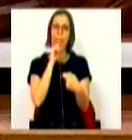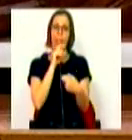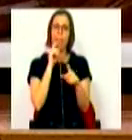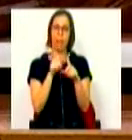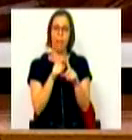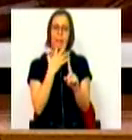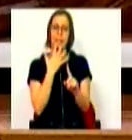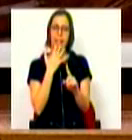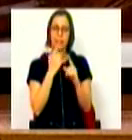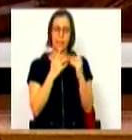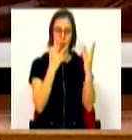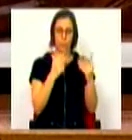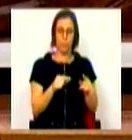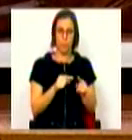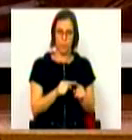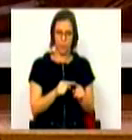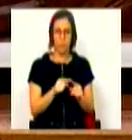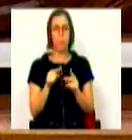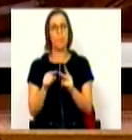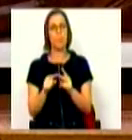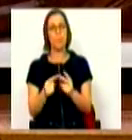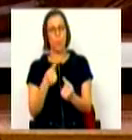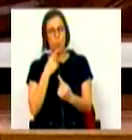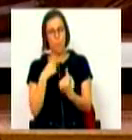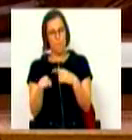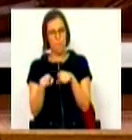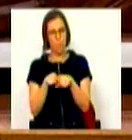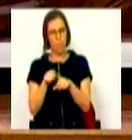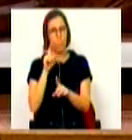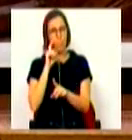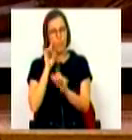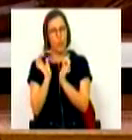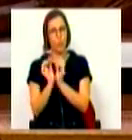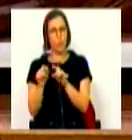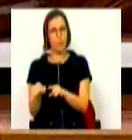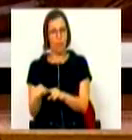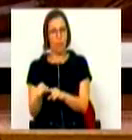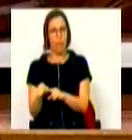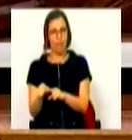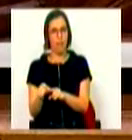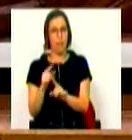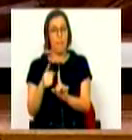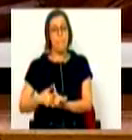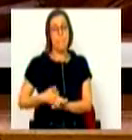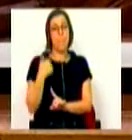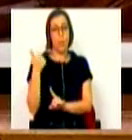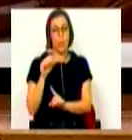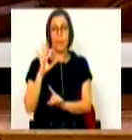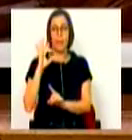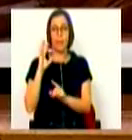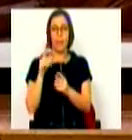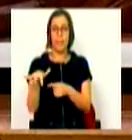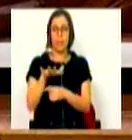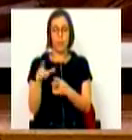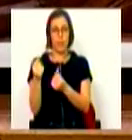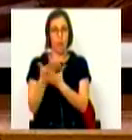a prudência orçamental com uma forte política de proteção social e com a melhoria do clima